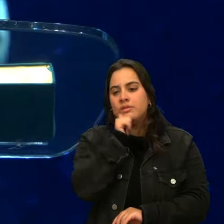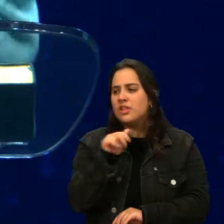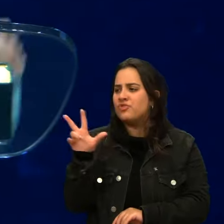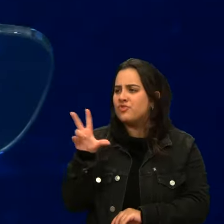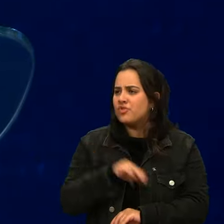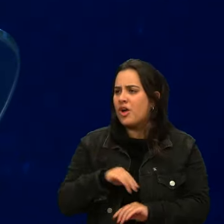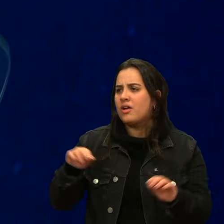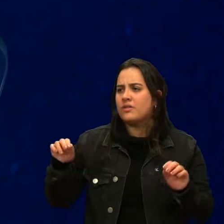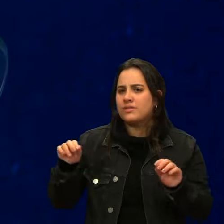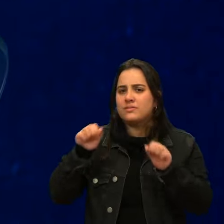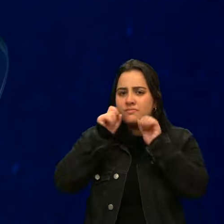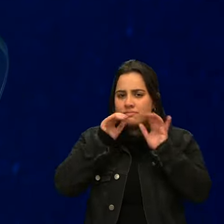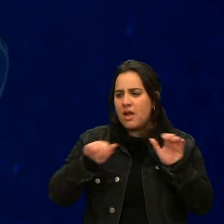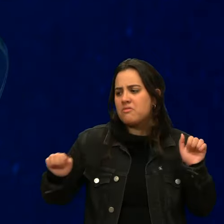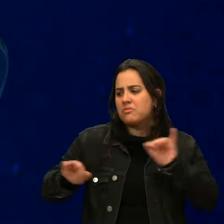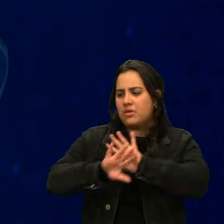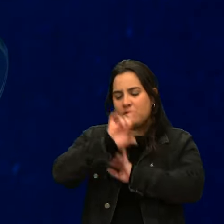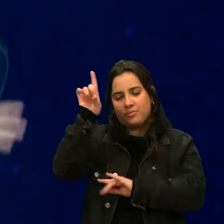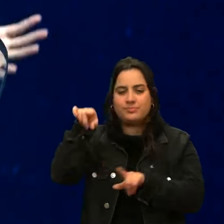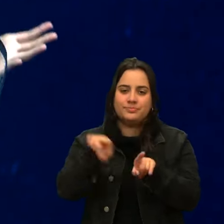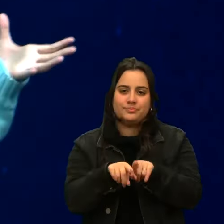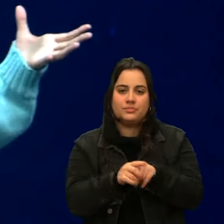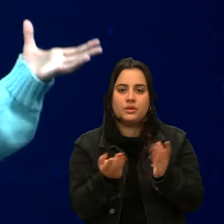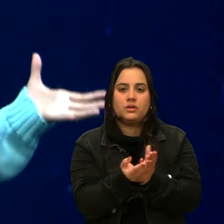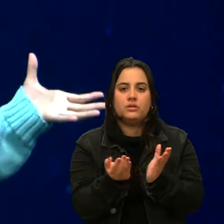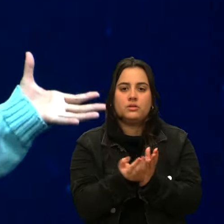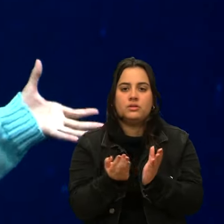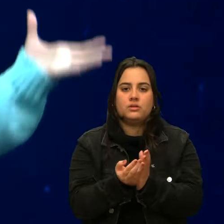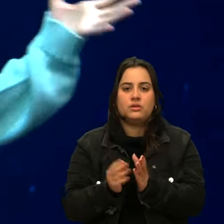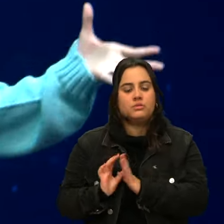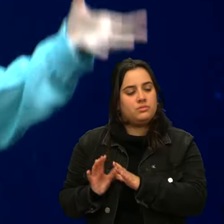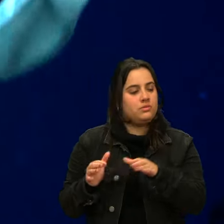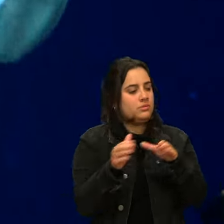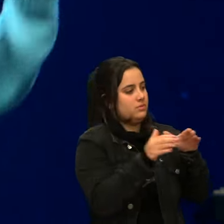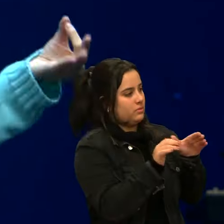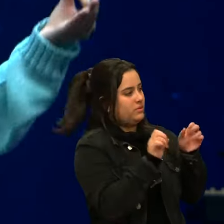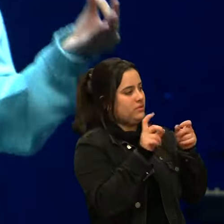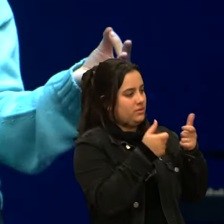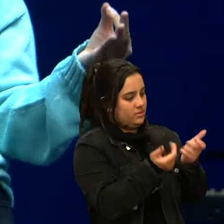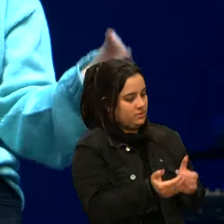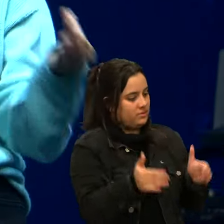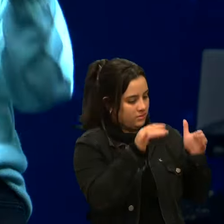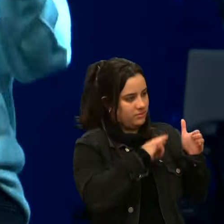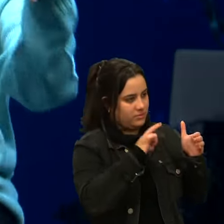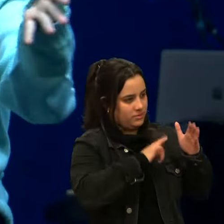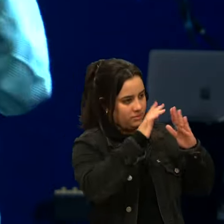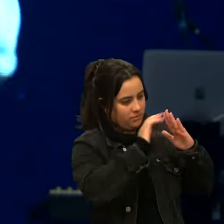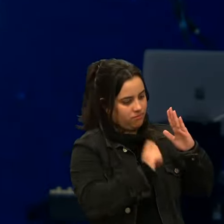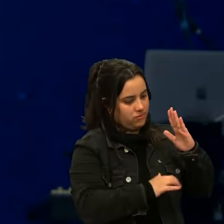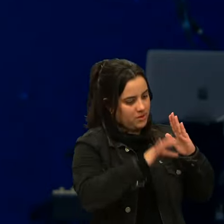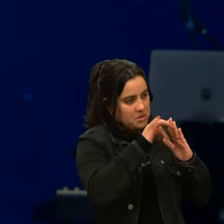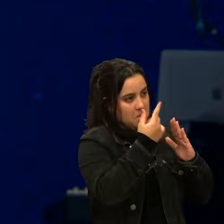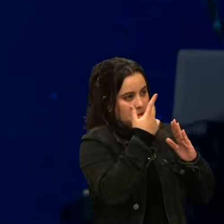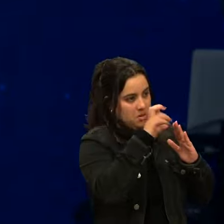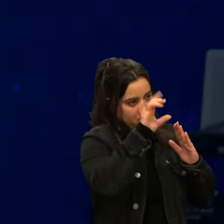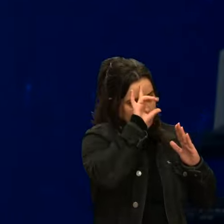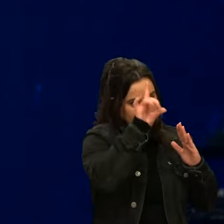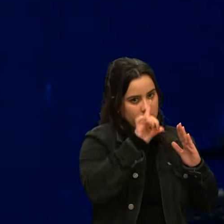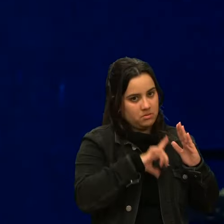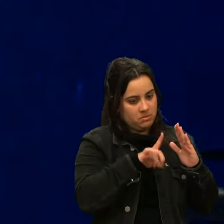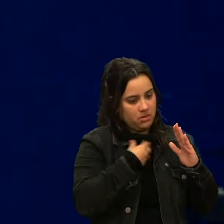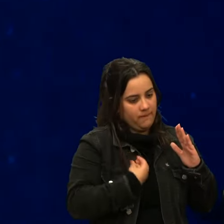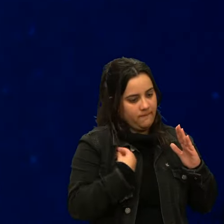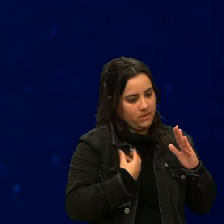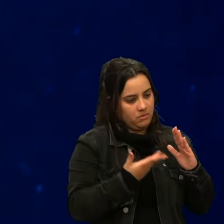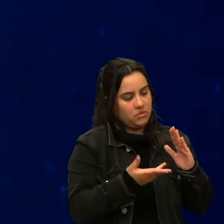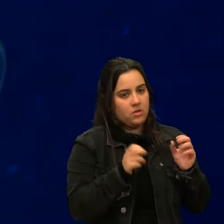Deus. Né, era crente também. Aí eu me viro e falo, tá, o vaso sobreviveu a uma enchente, ficou 15 dias aqui e tá vivo.